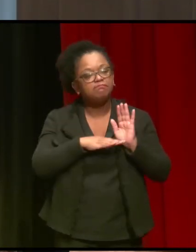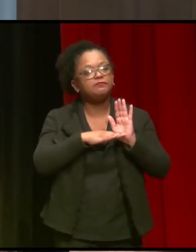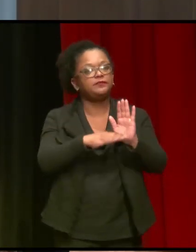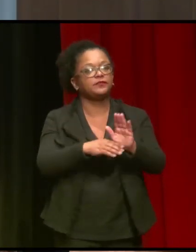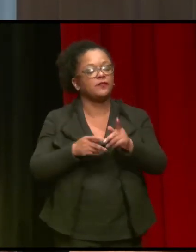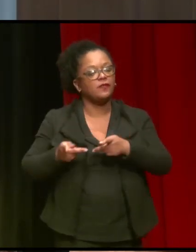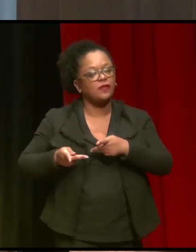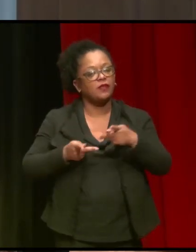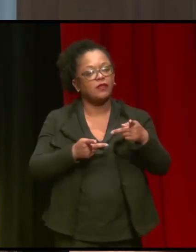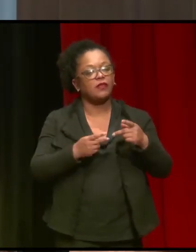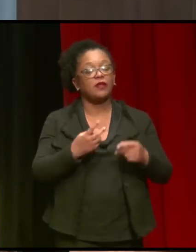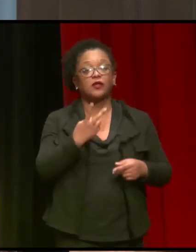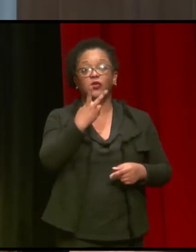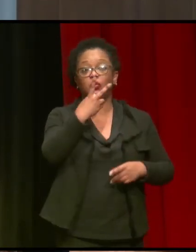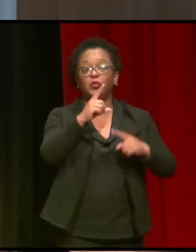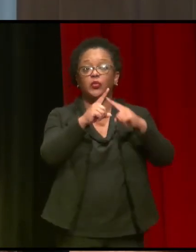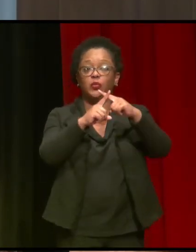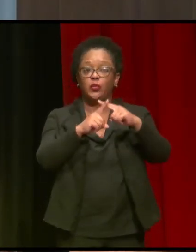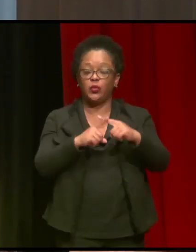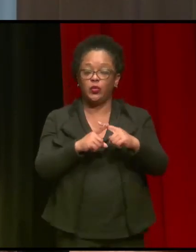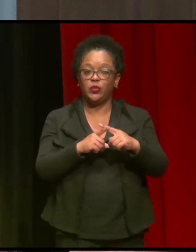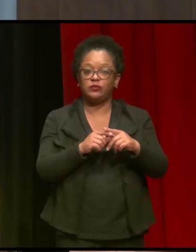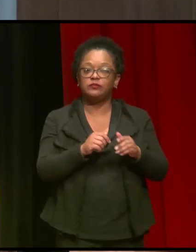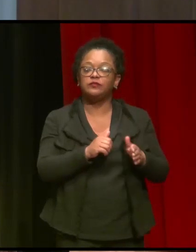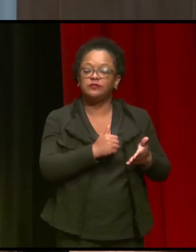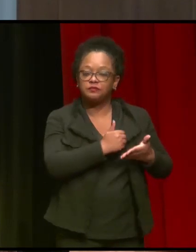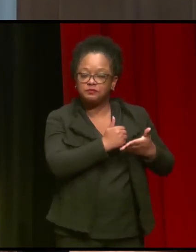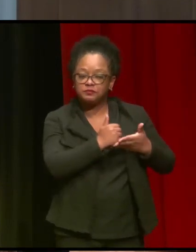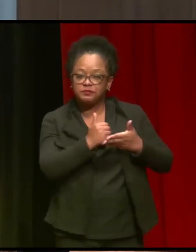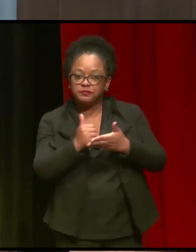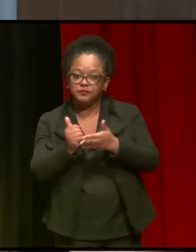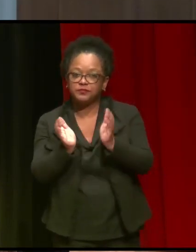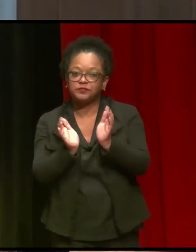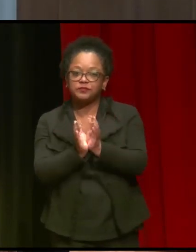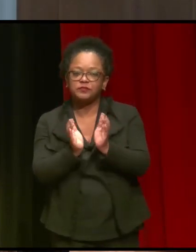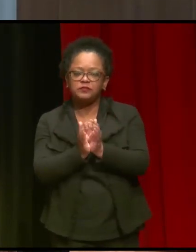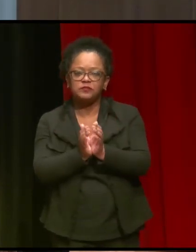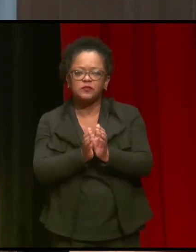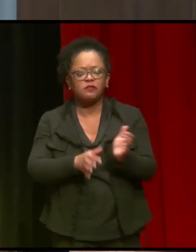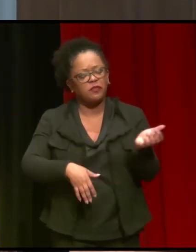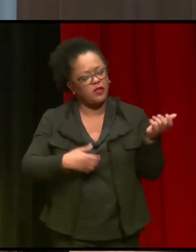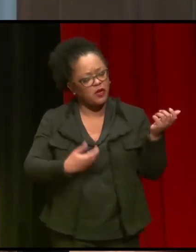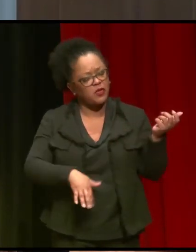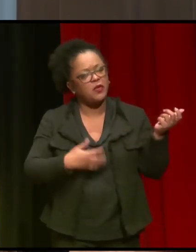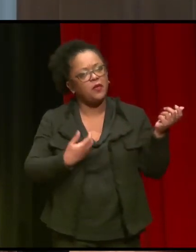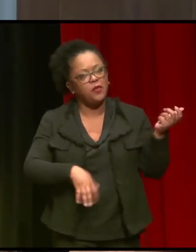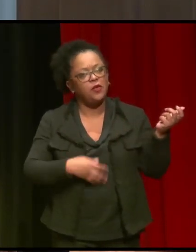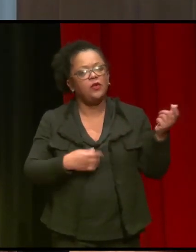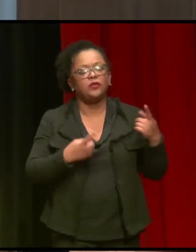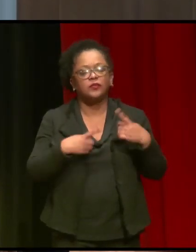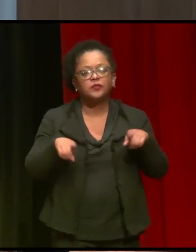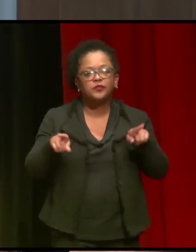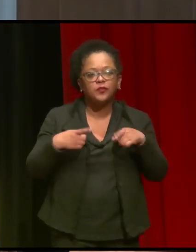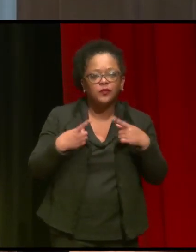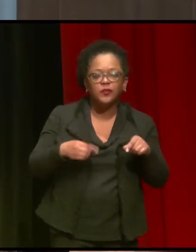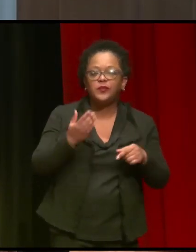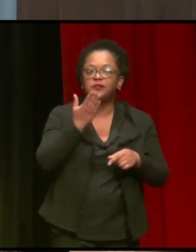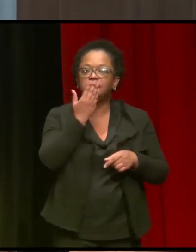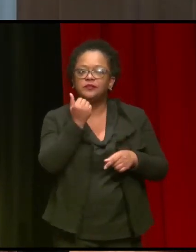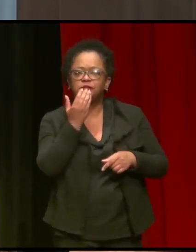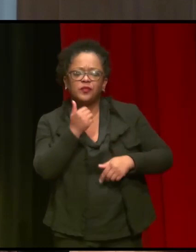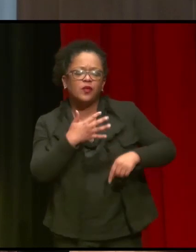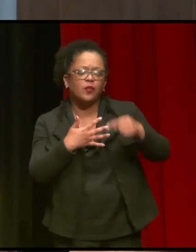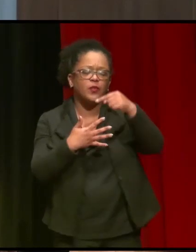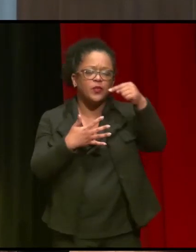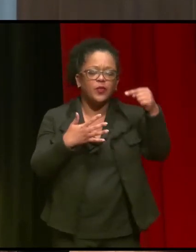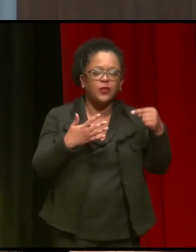para eles, duas vezes por semana. Aí eu levava um grupo da minha igreja, ia lá, tocava violão, cantava com eles, trazia comida para eles e tal. Tinha